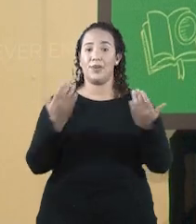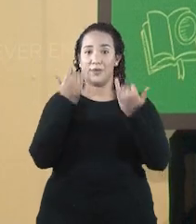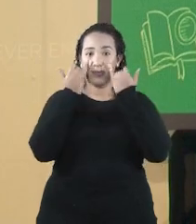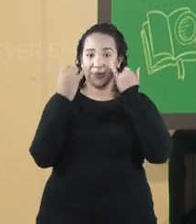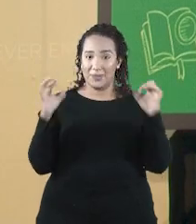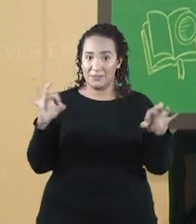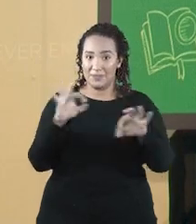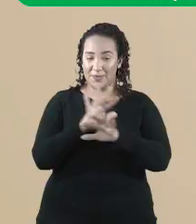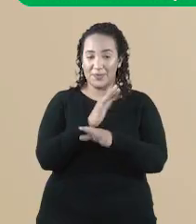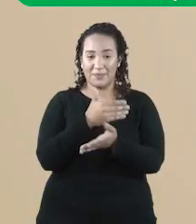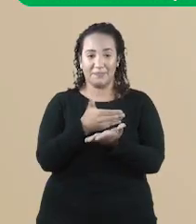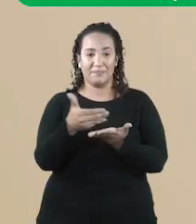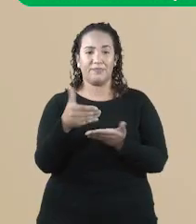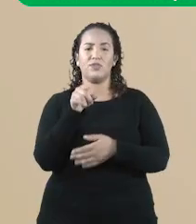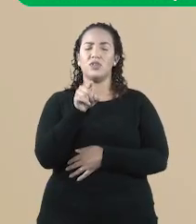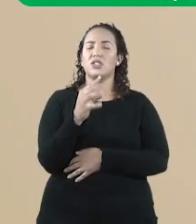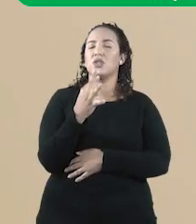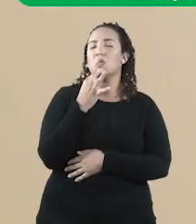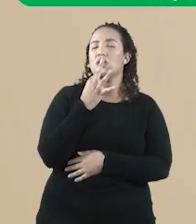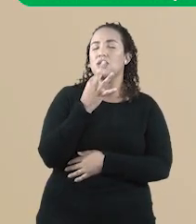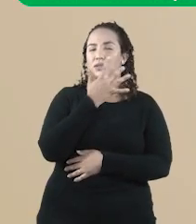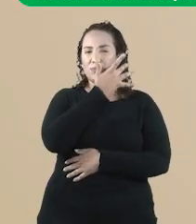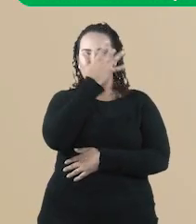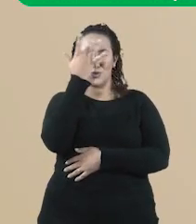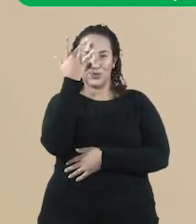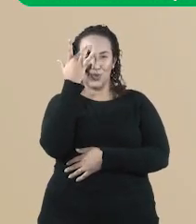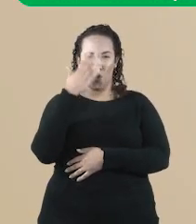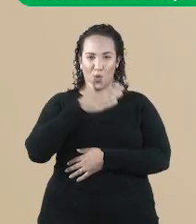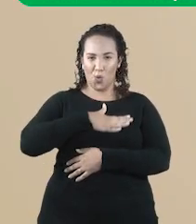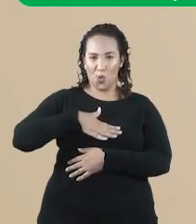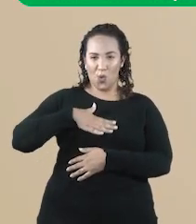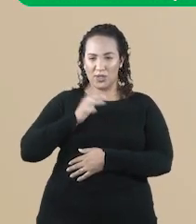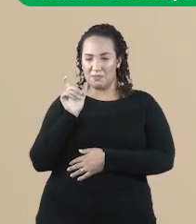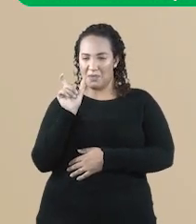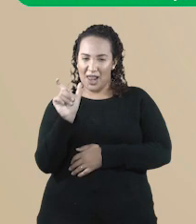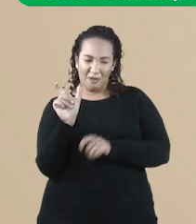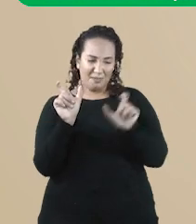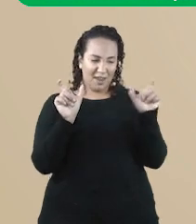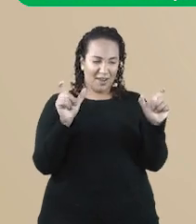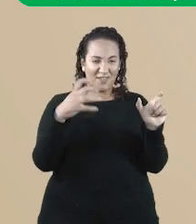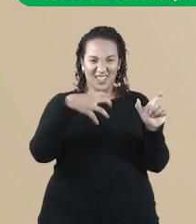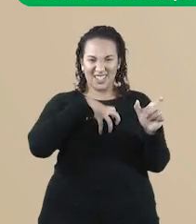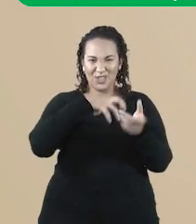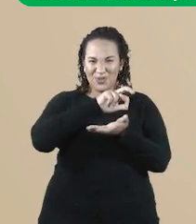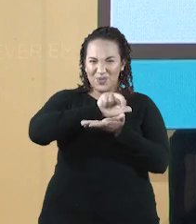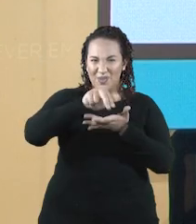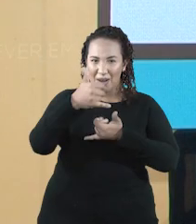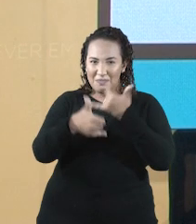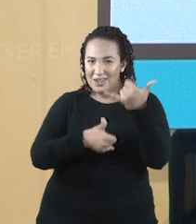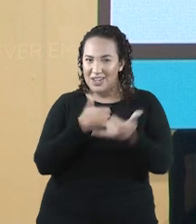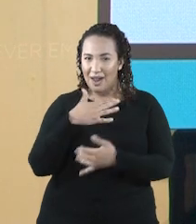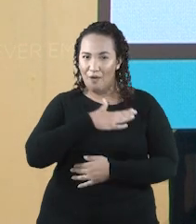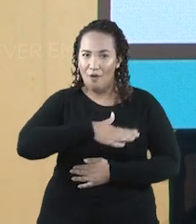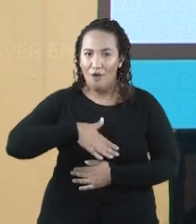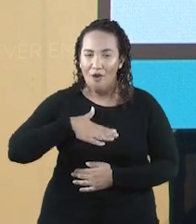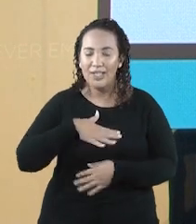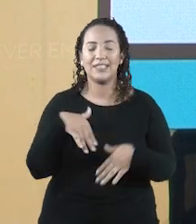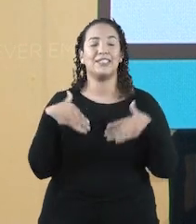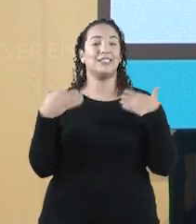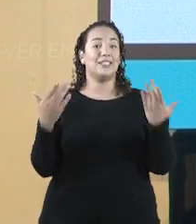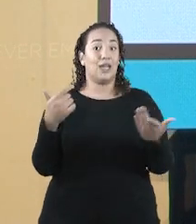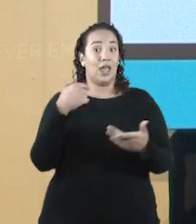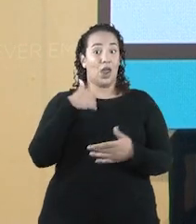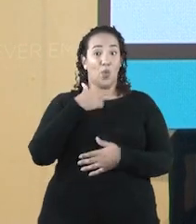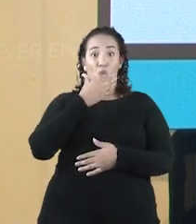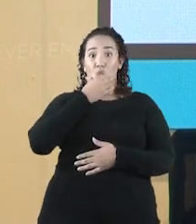informações, vamos lá? Você conhece alguém que adora brincar com o sentido das palavras? Eu, por exemplo, tenho um